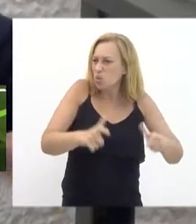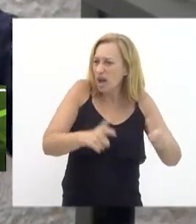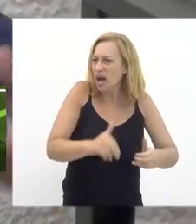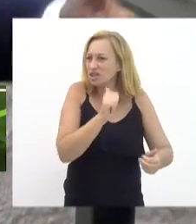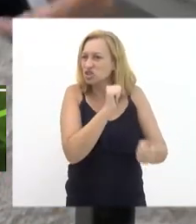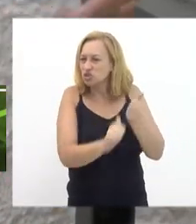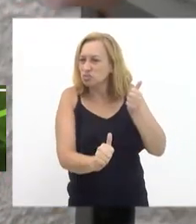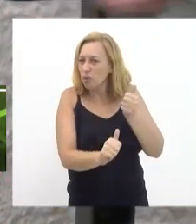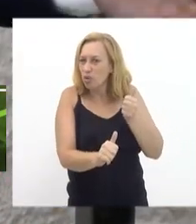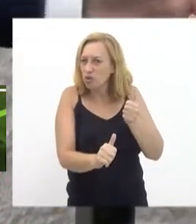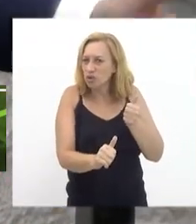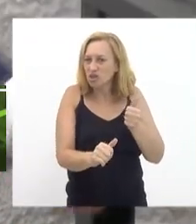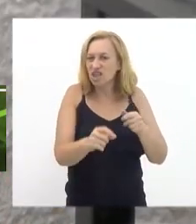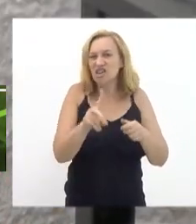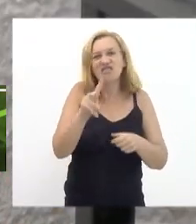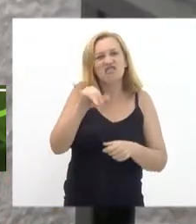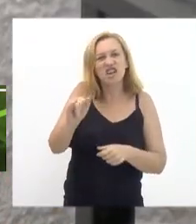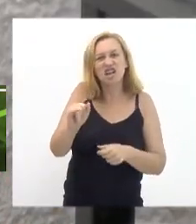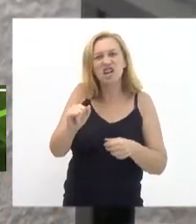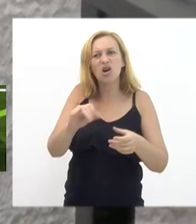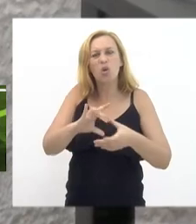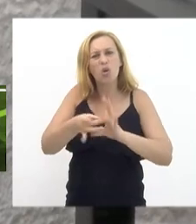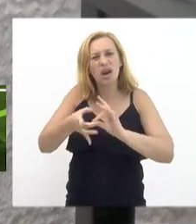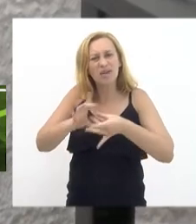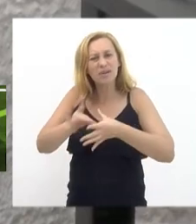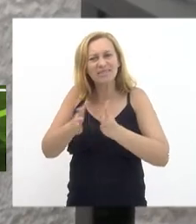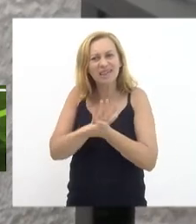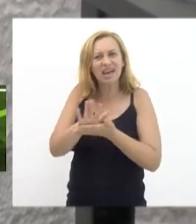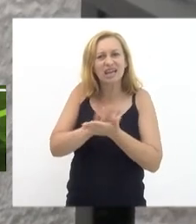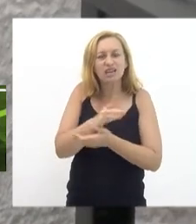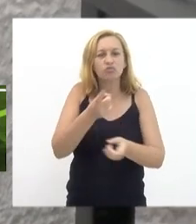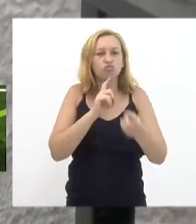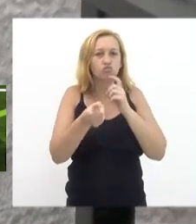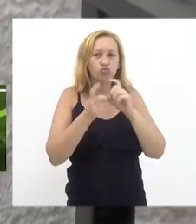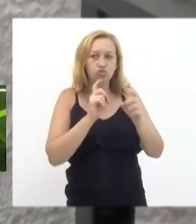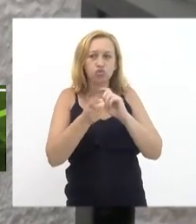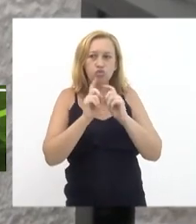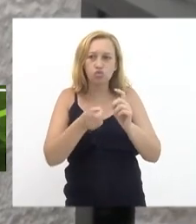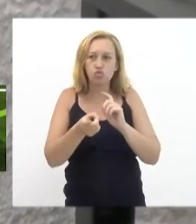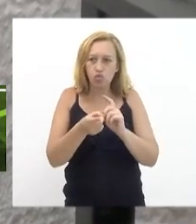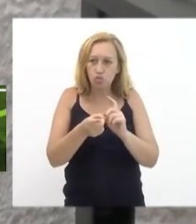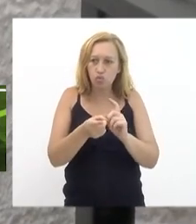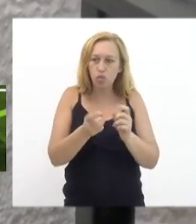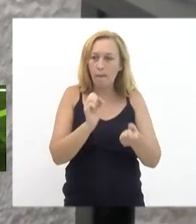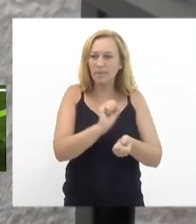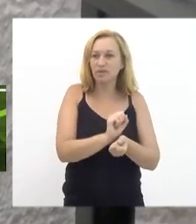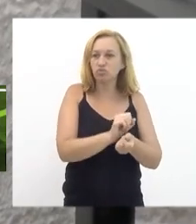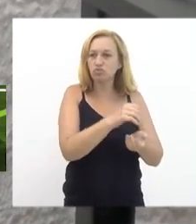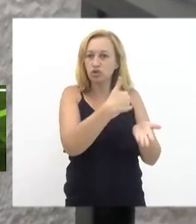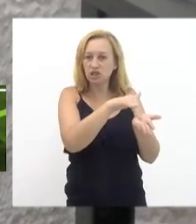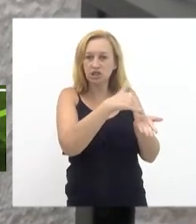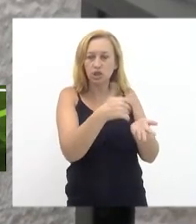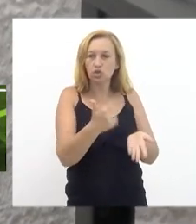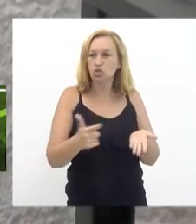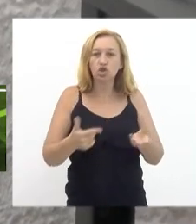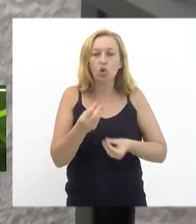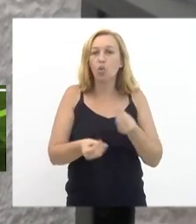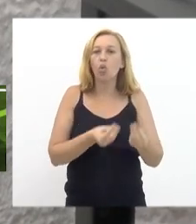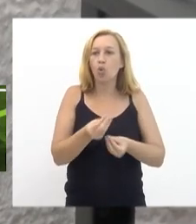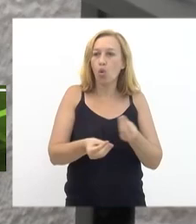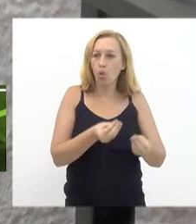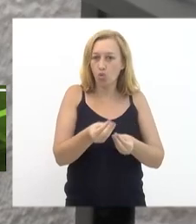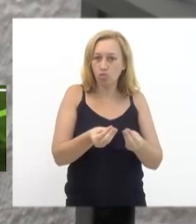não podia fazer uma vila olímpica você não poder e essa discussão começou começou e paralisou a secretaria porque não tinha como mandar